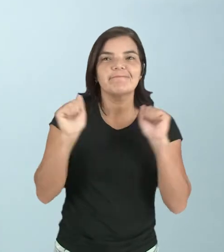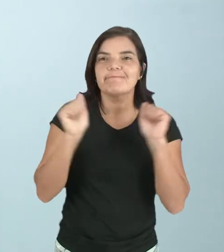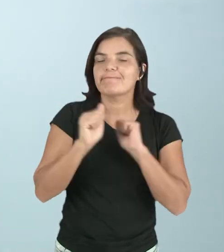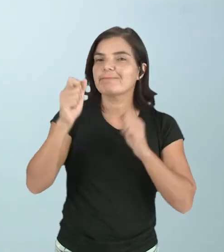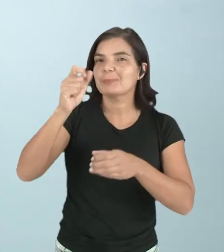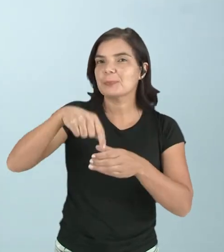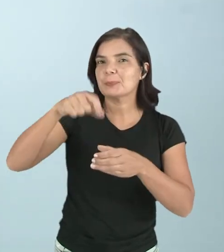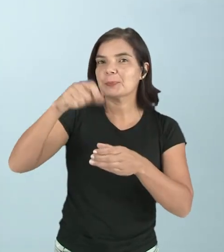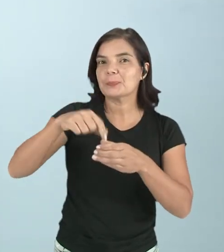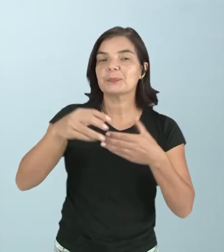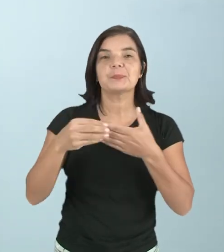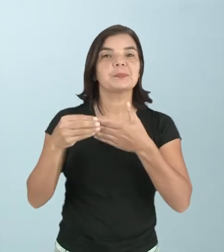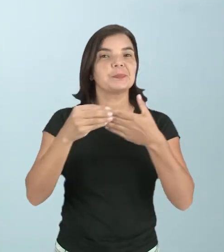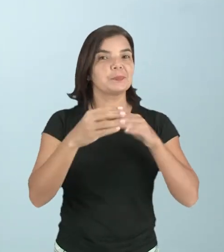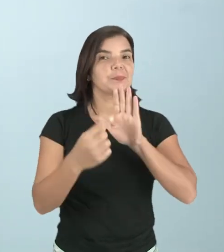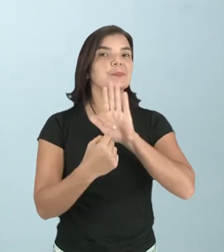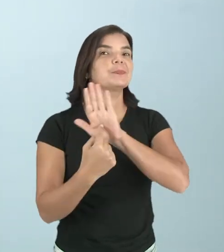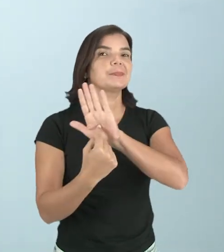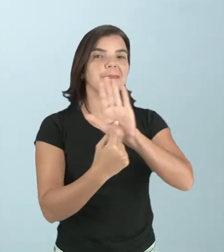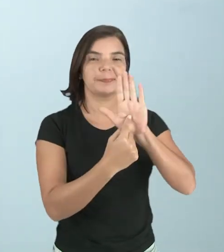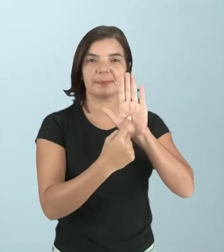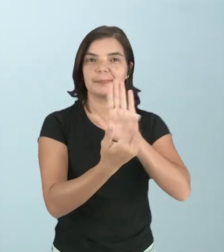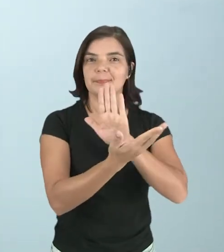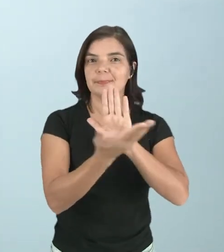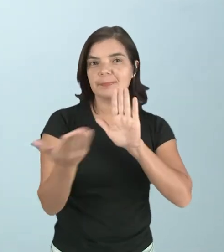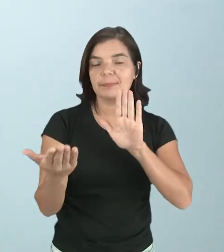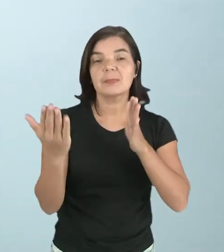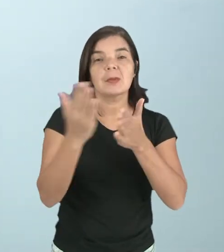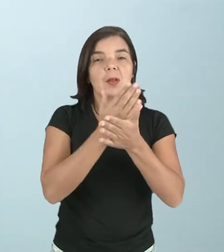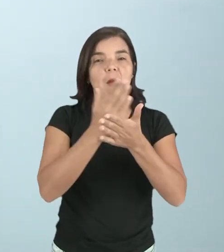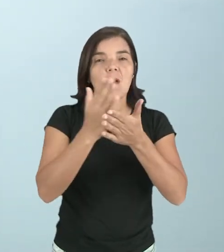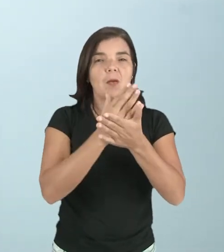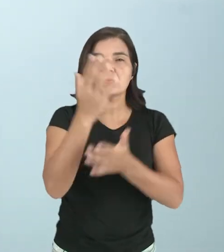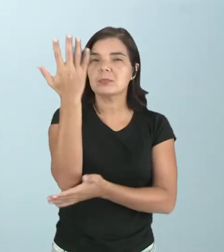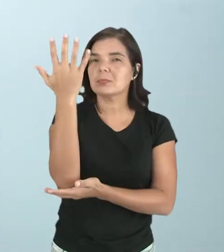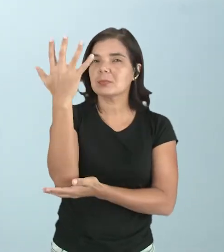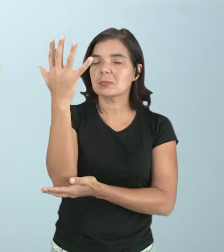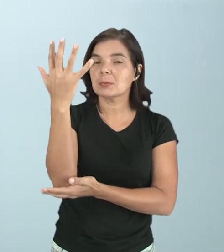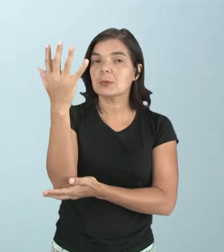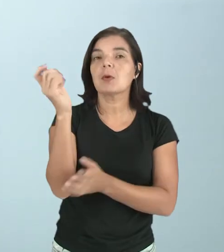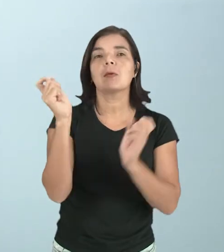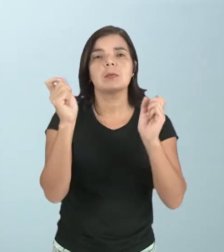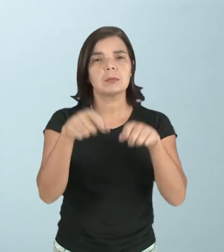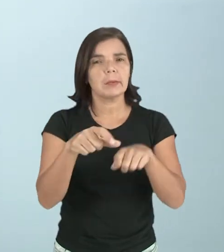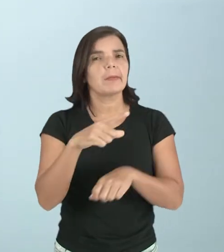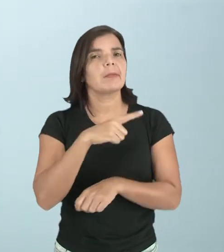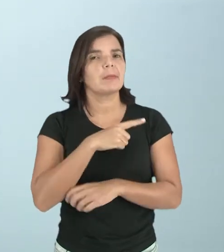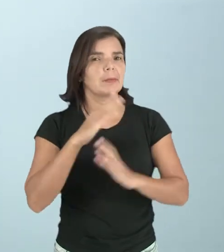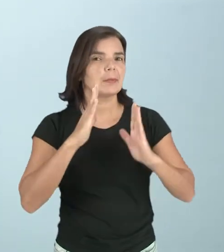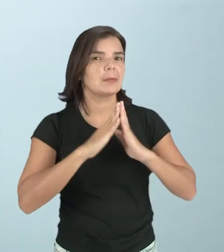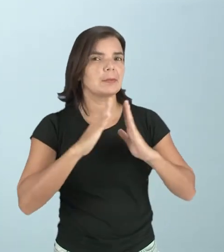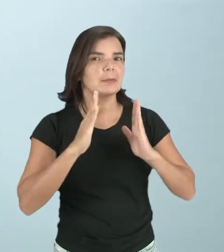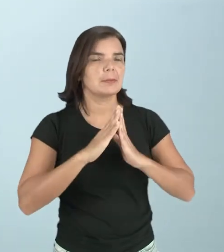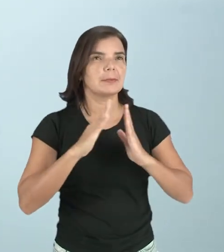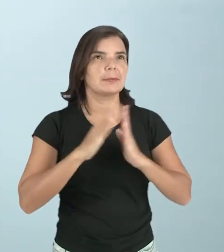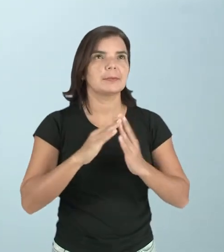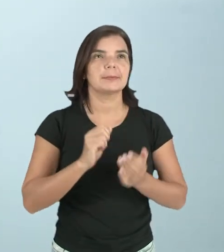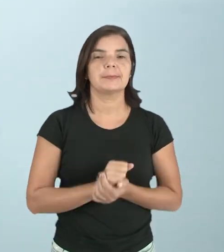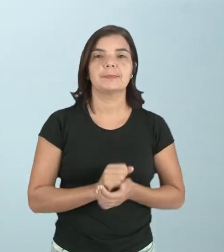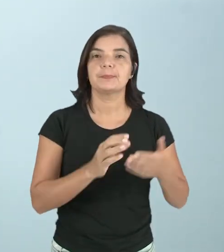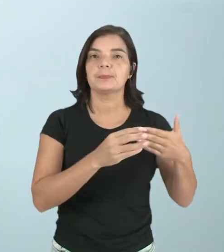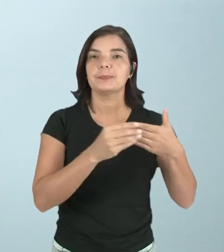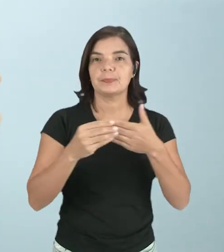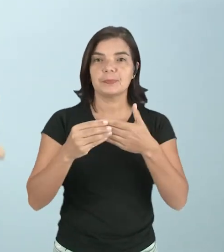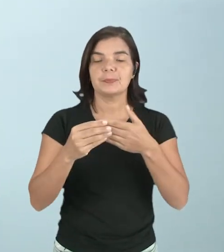plantas, eu trouxe uma amostra de algumas plantas que vocês até possam ter em casa. Eu trouxe